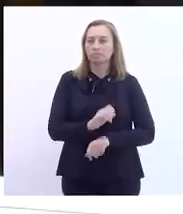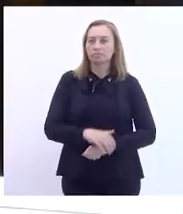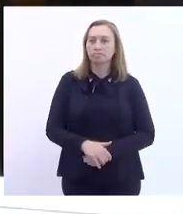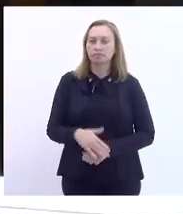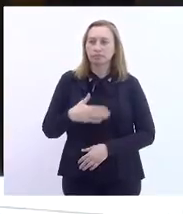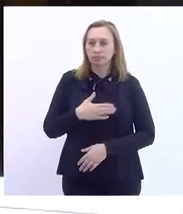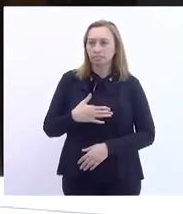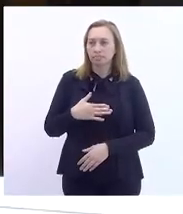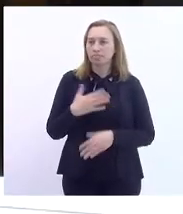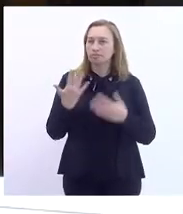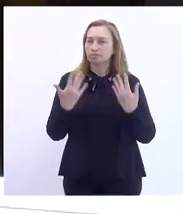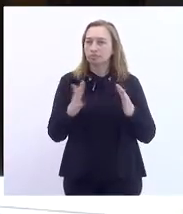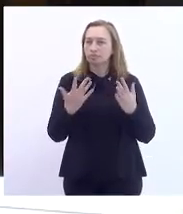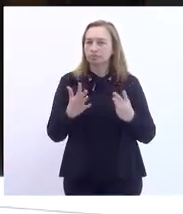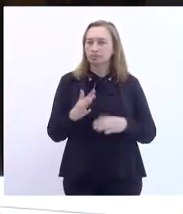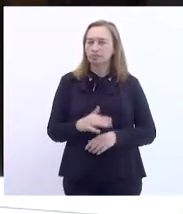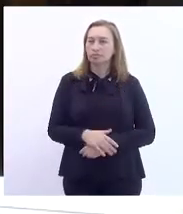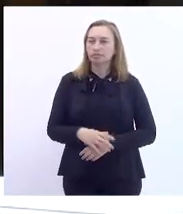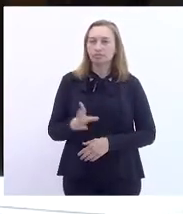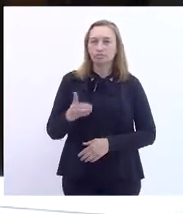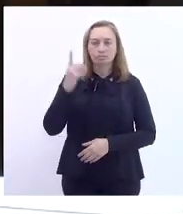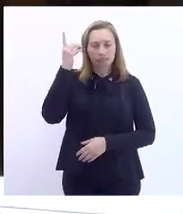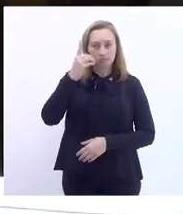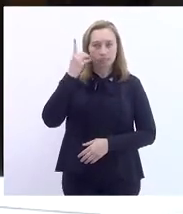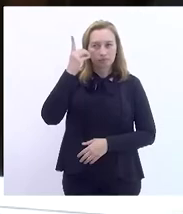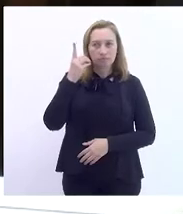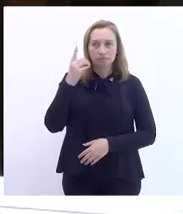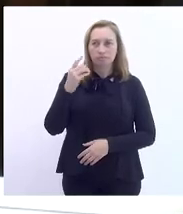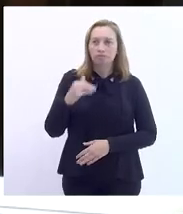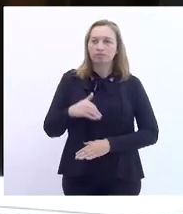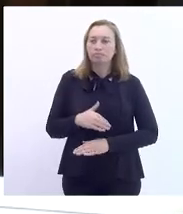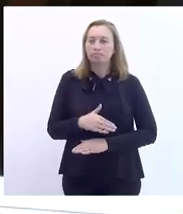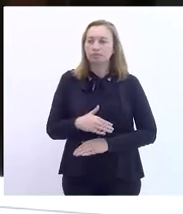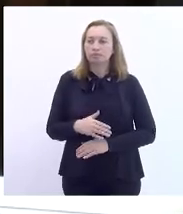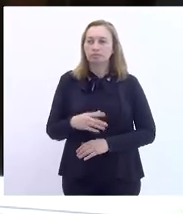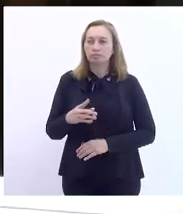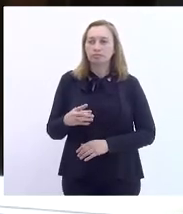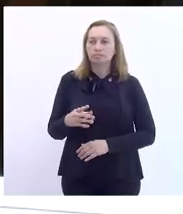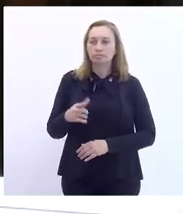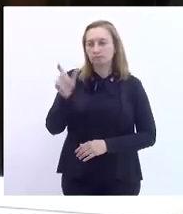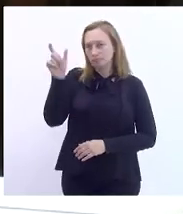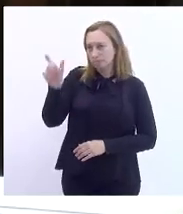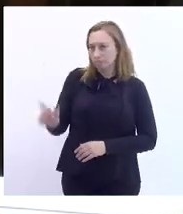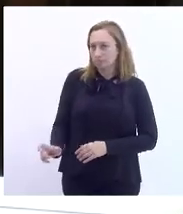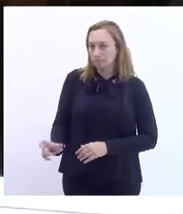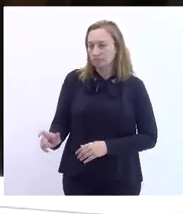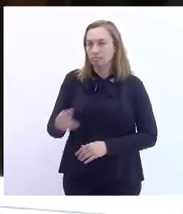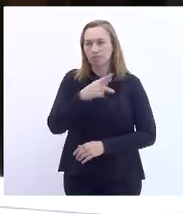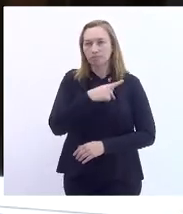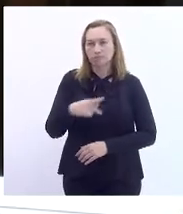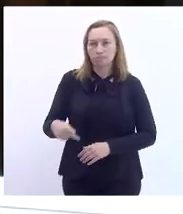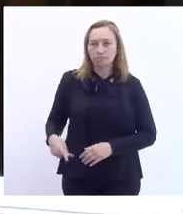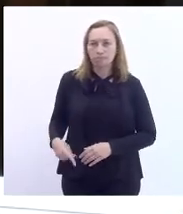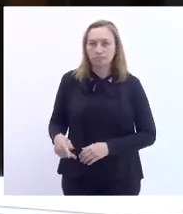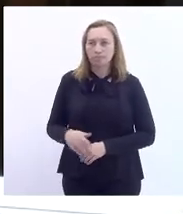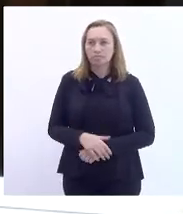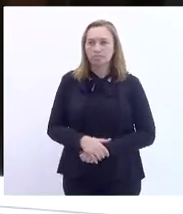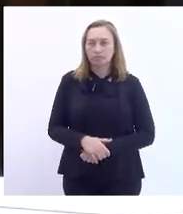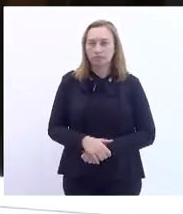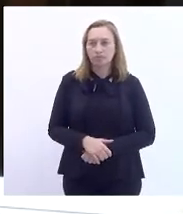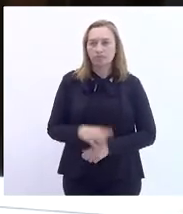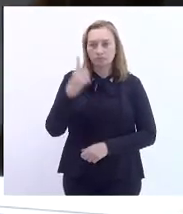gostaria de cumprimentar aqui as parlamentares presentes na pessoa das presidentes é